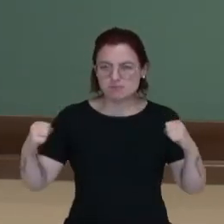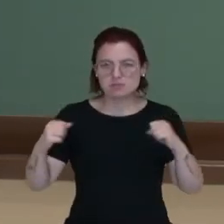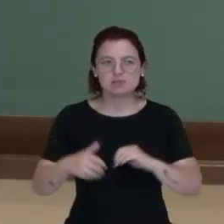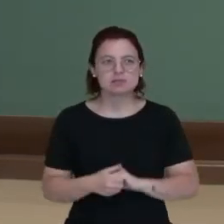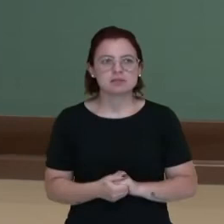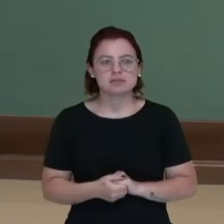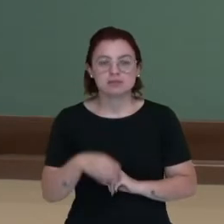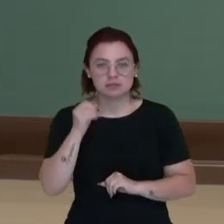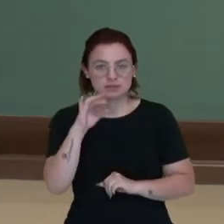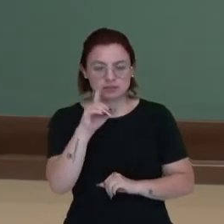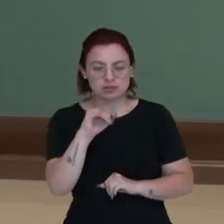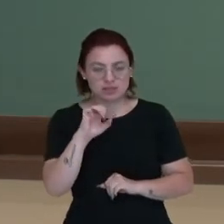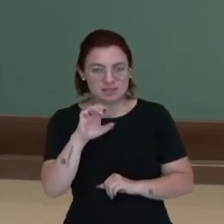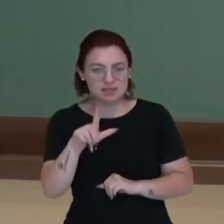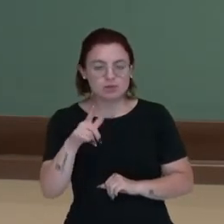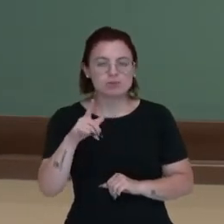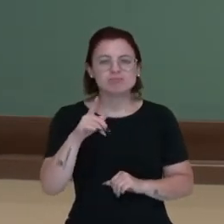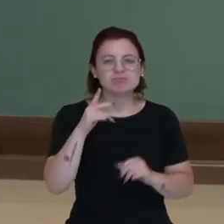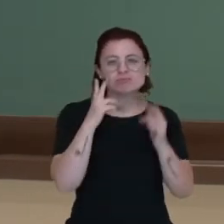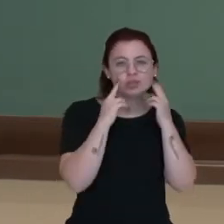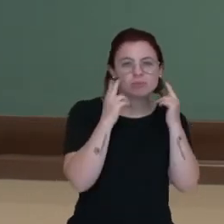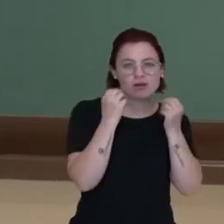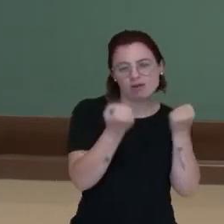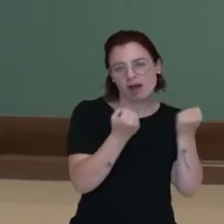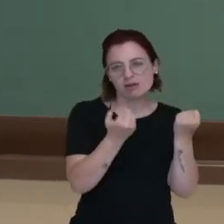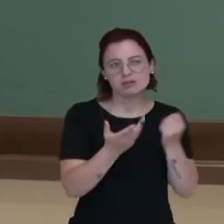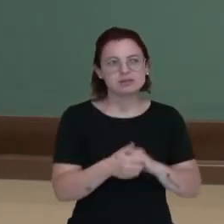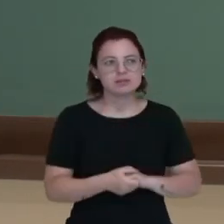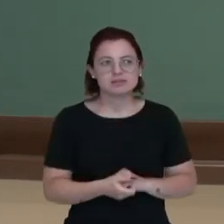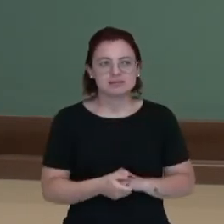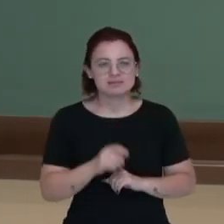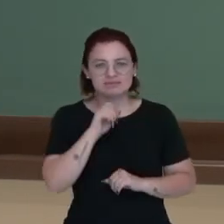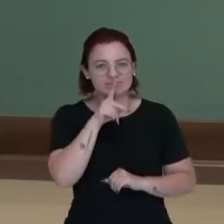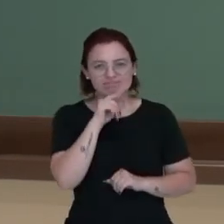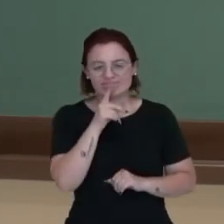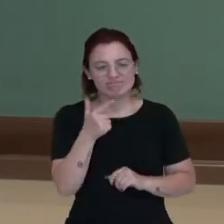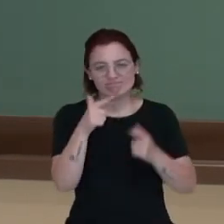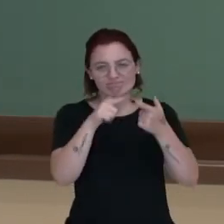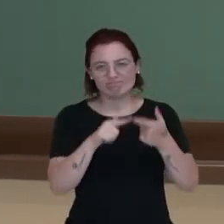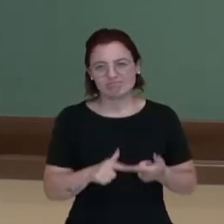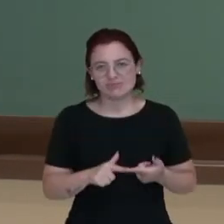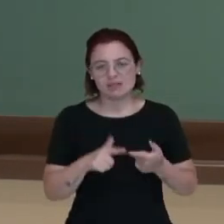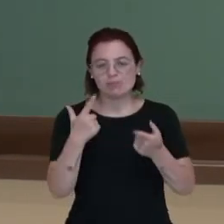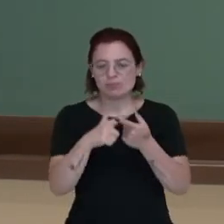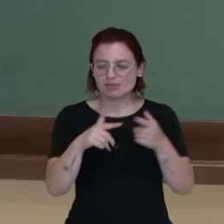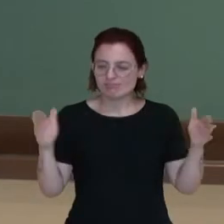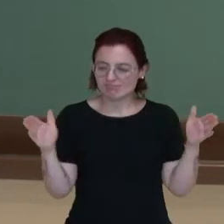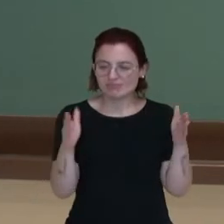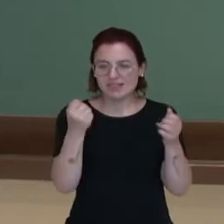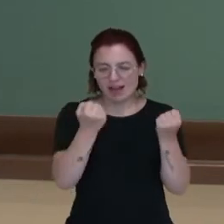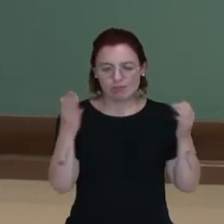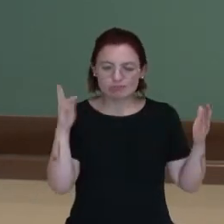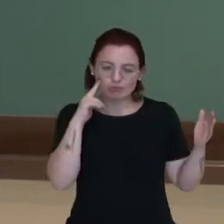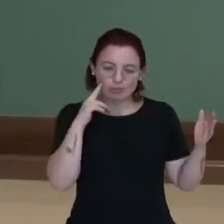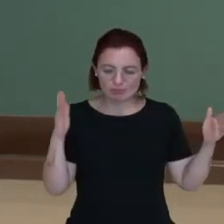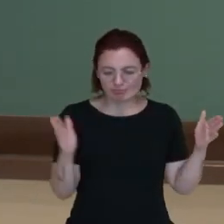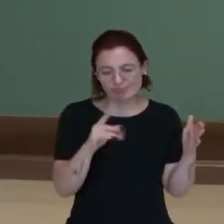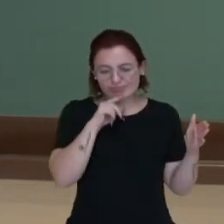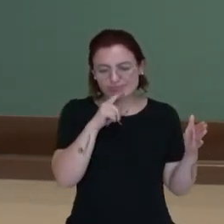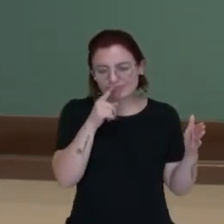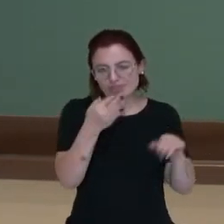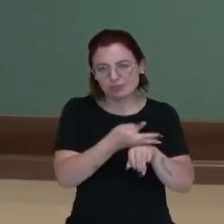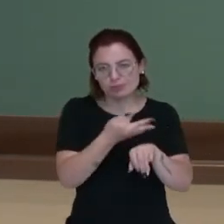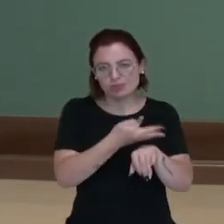motor a diesel num carro popular, não vai rolar. A estrutura do carro popular não vai aguentar.